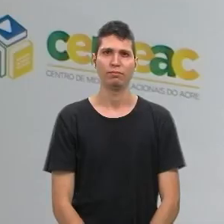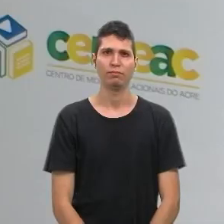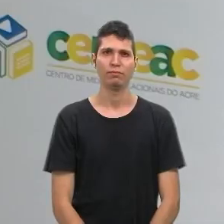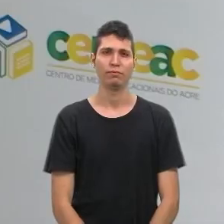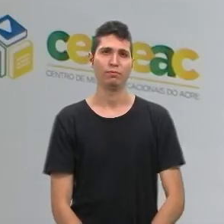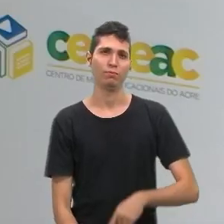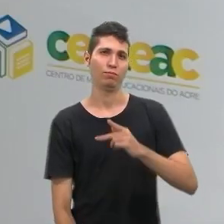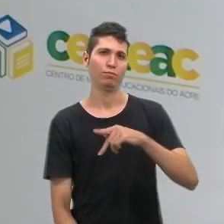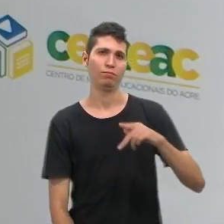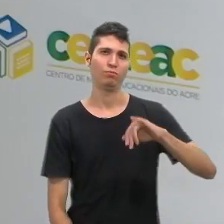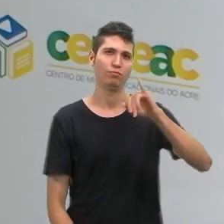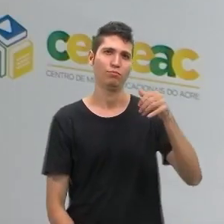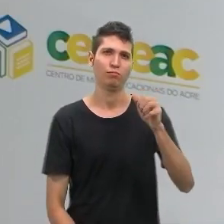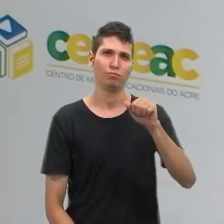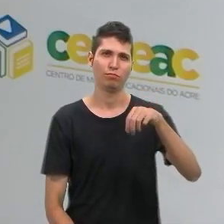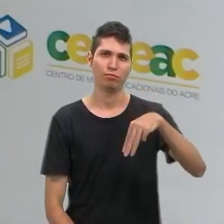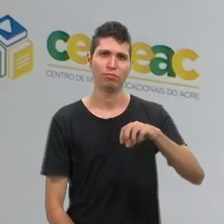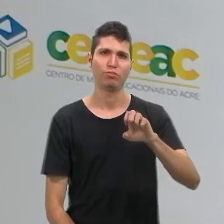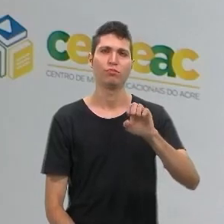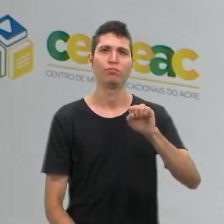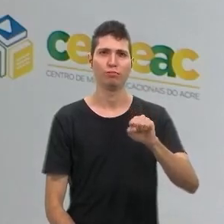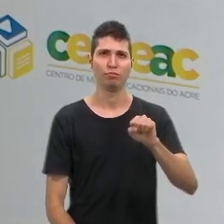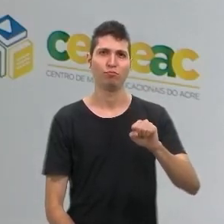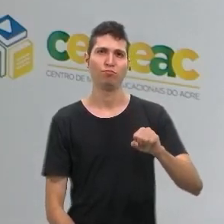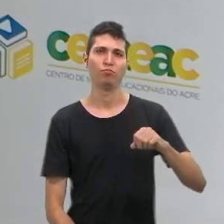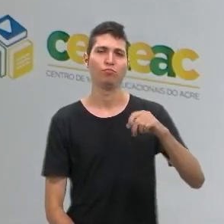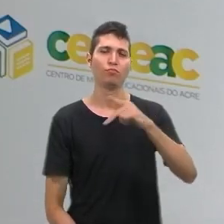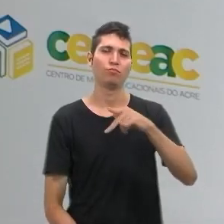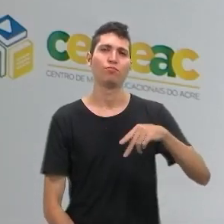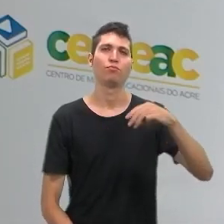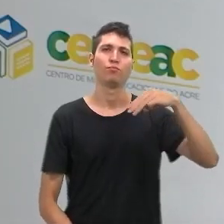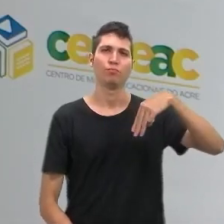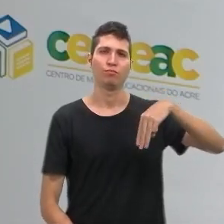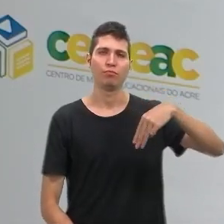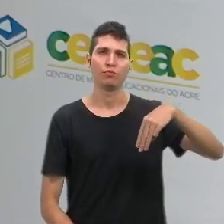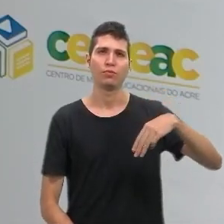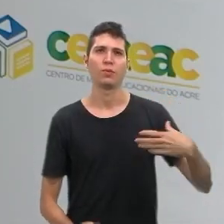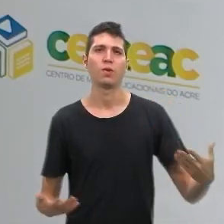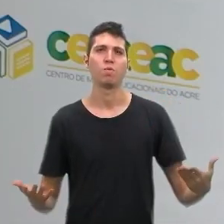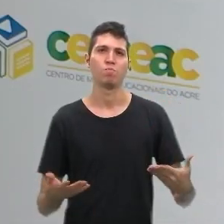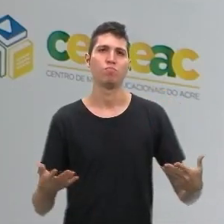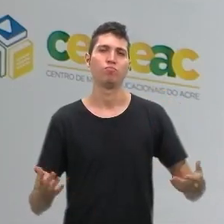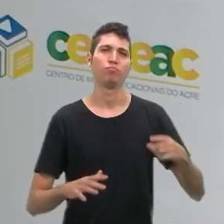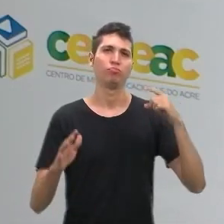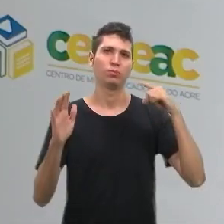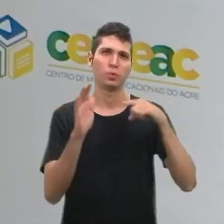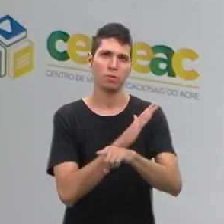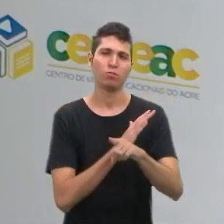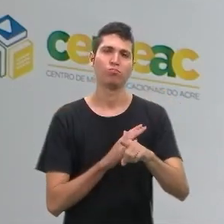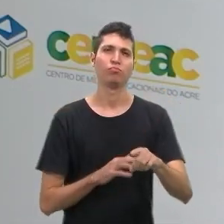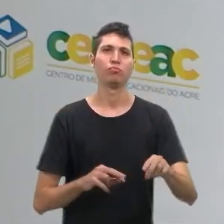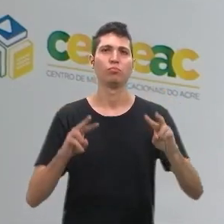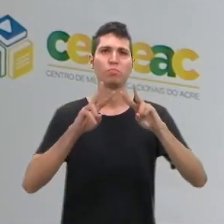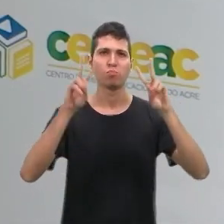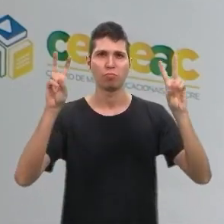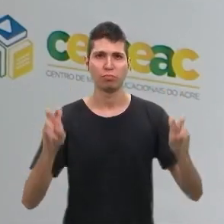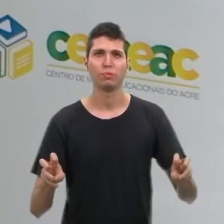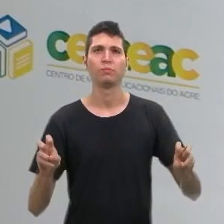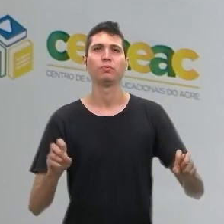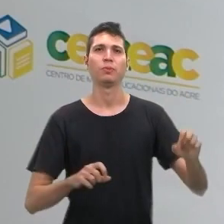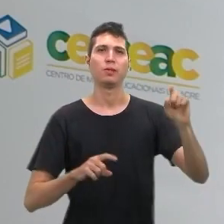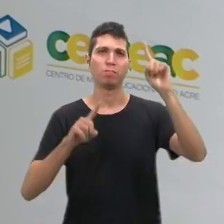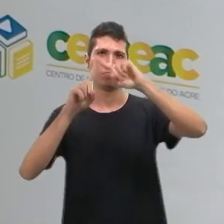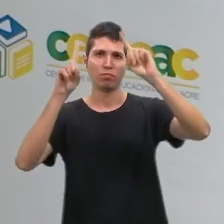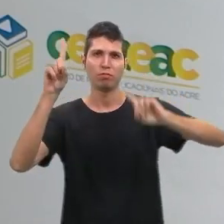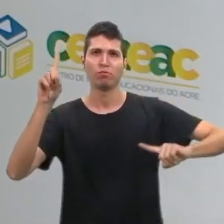Professor James Barbosa, matemática. Hoje a gente vai trabalhar mais um probleminha. A nossa abordagem do dia de hoje vai ser sobre